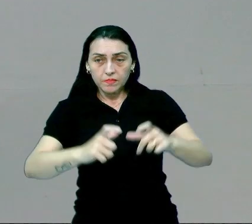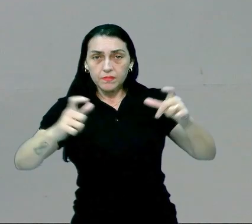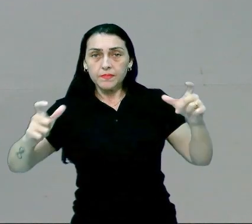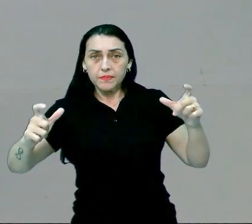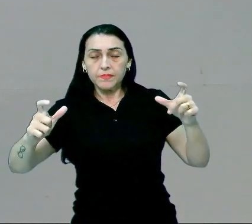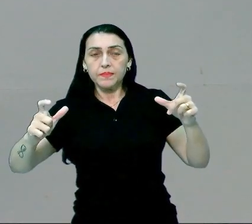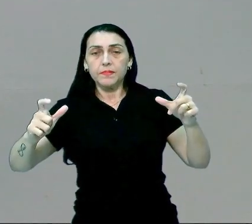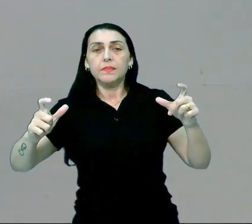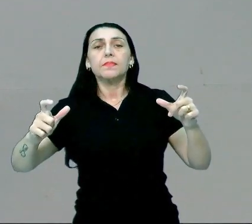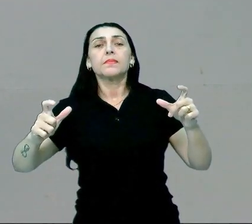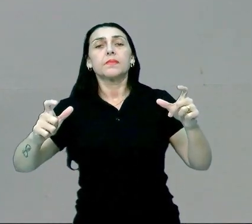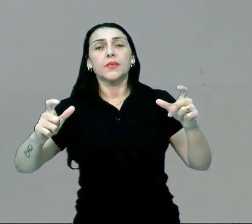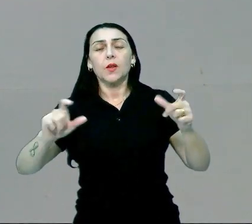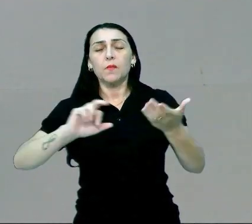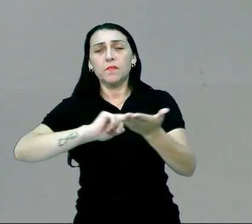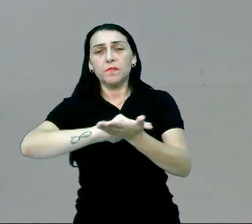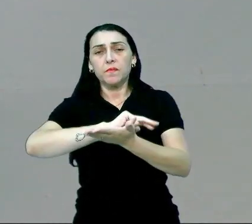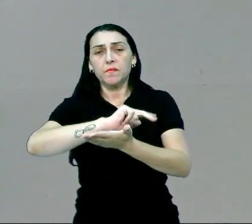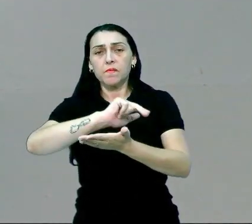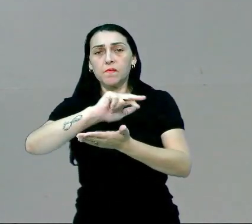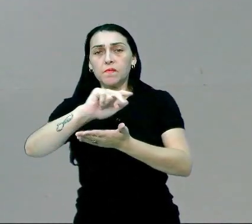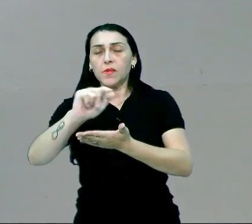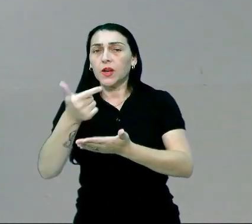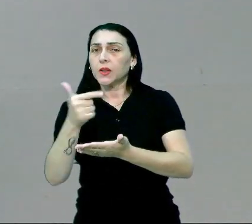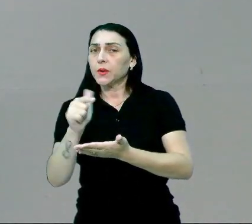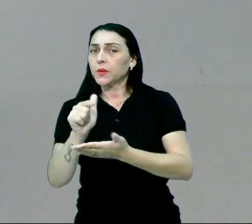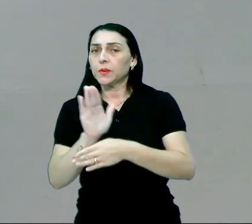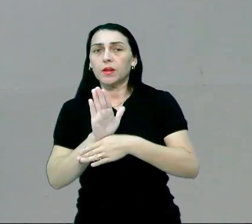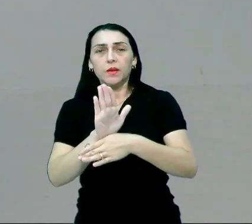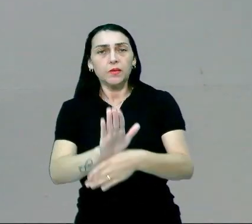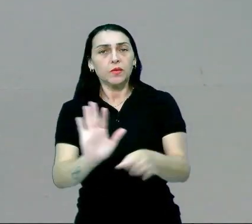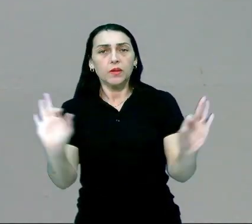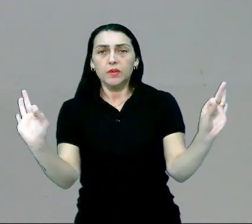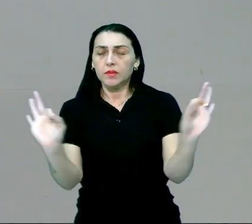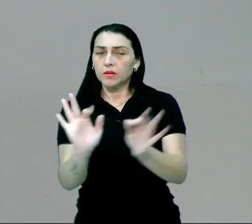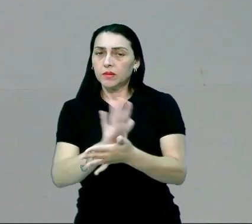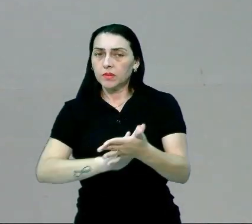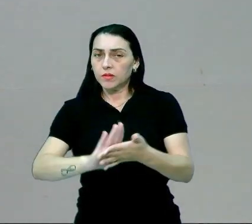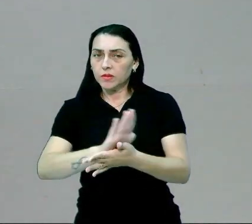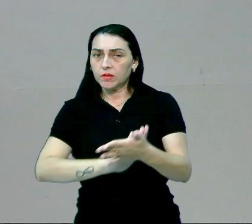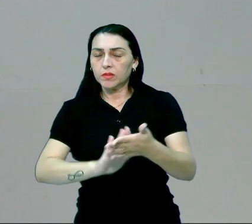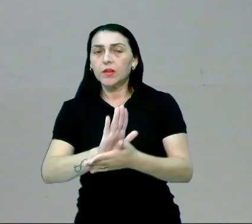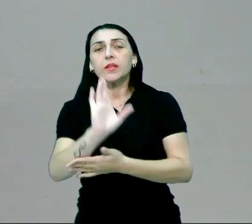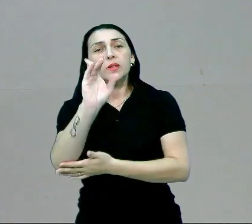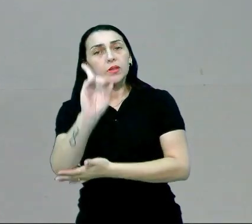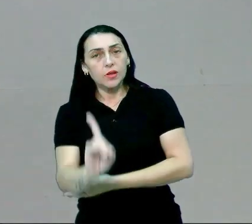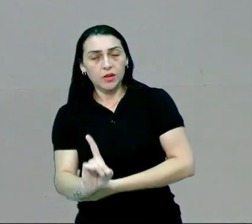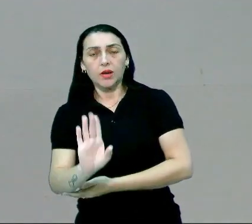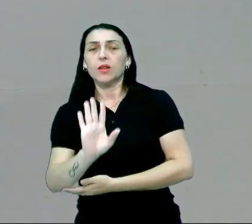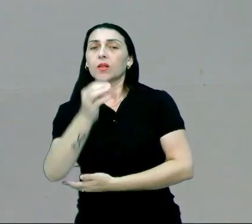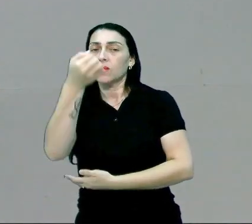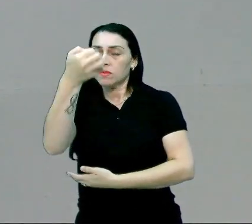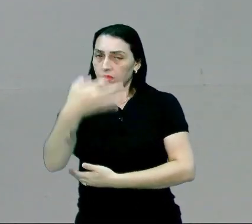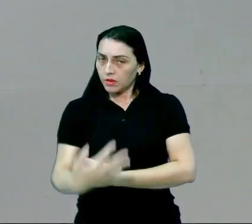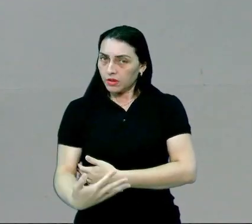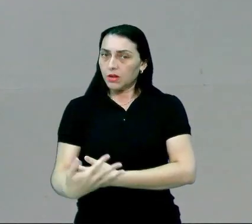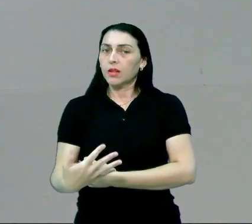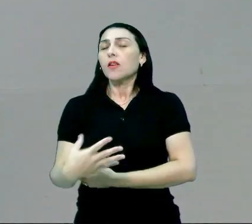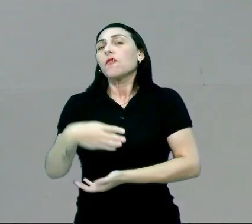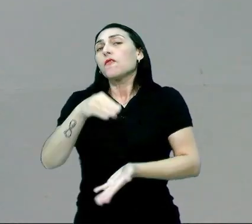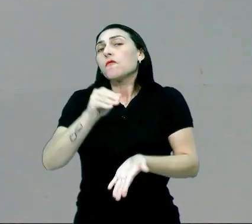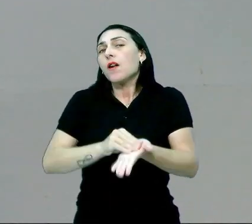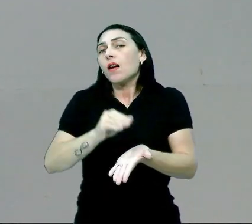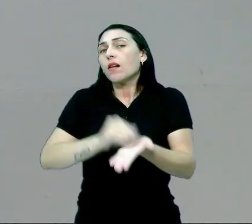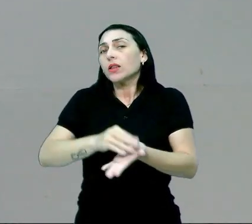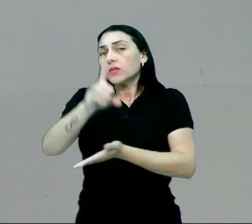das vezes, são muito desassistidas no que diz respeito a esses direitos que agora há pouco eu mencionei a